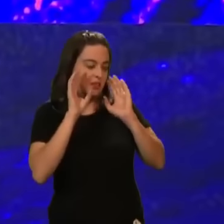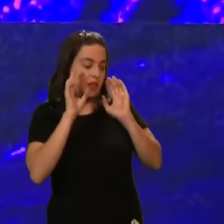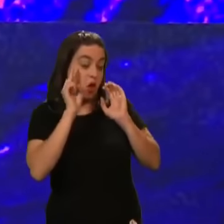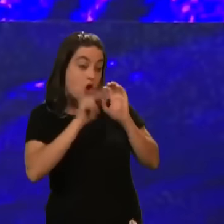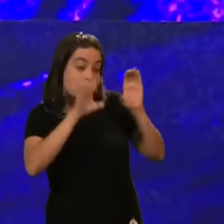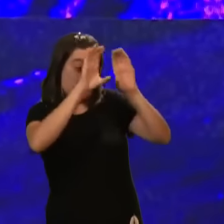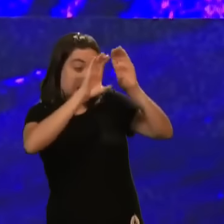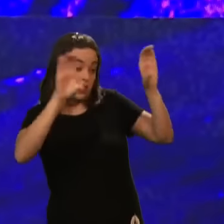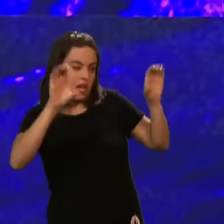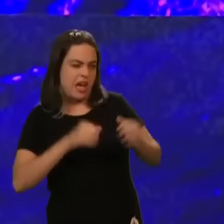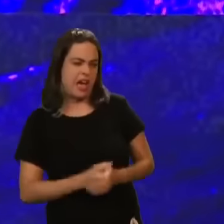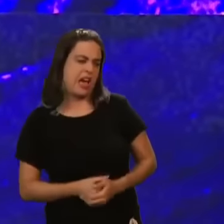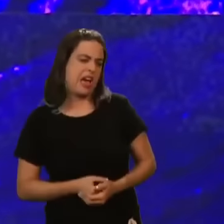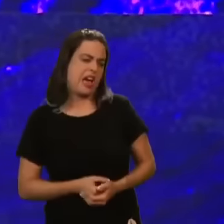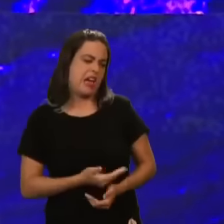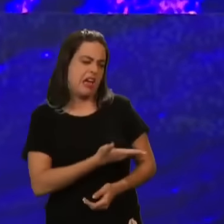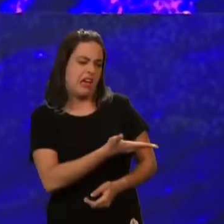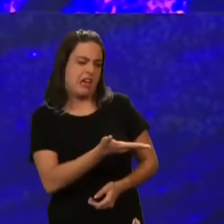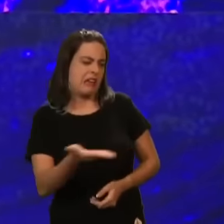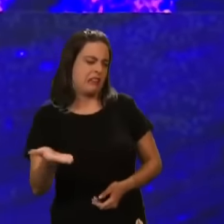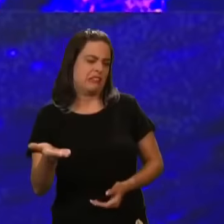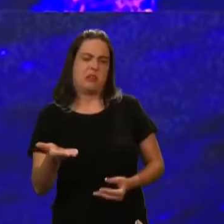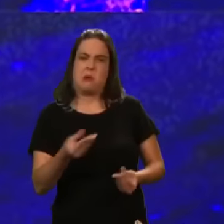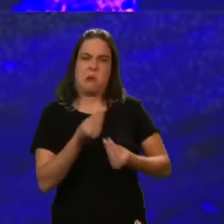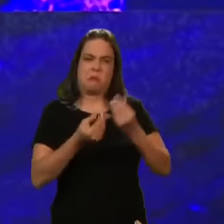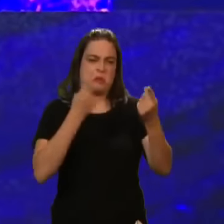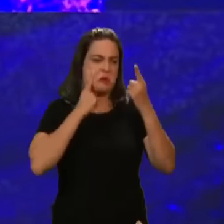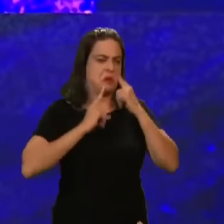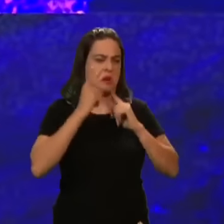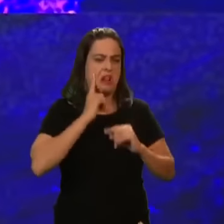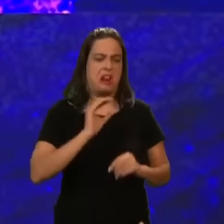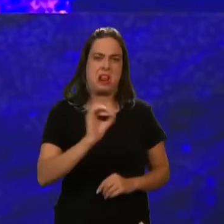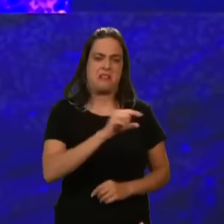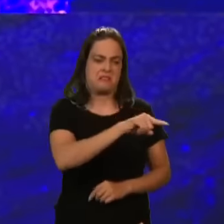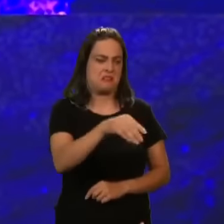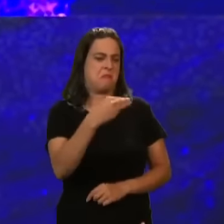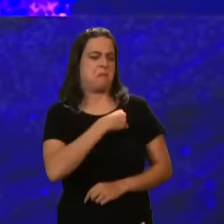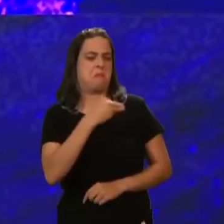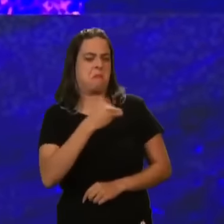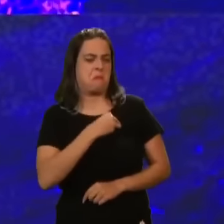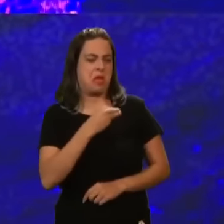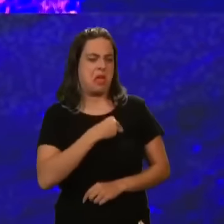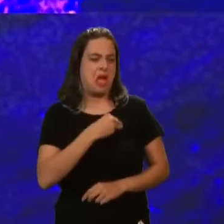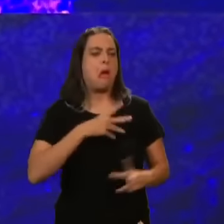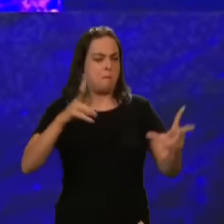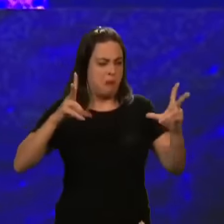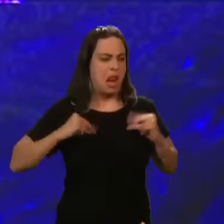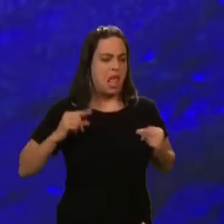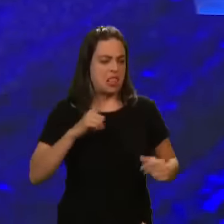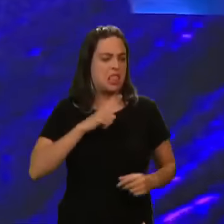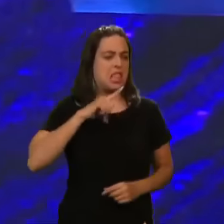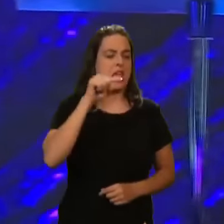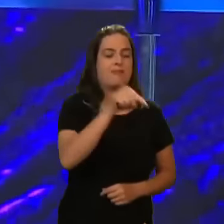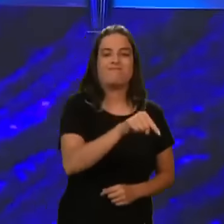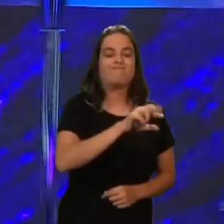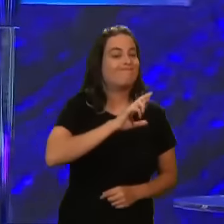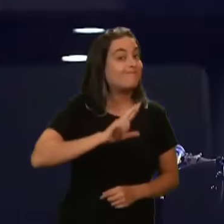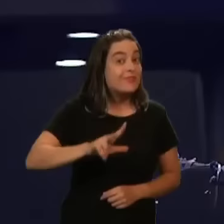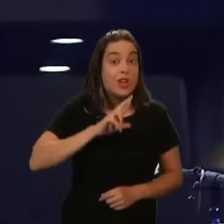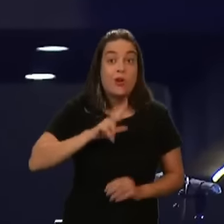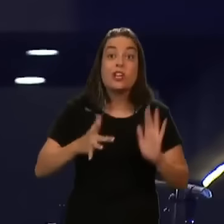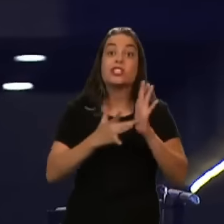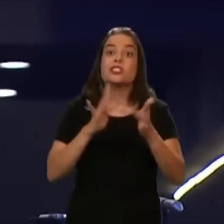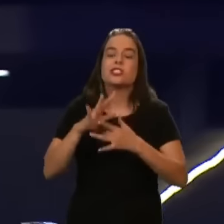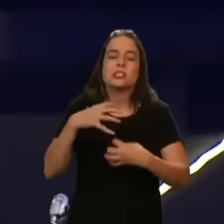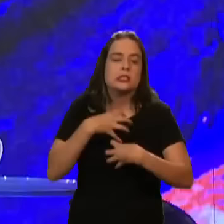Deus, vocês estão chorando aí por causa de nada. E outra, vocês são pecadores, merecem. Não é esse o coração de Jesus. Ele